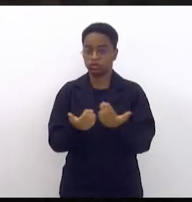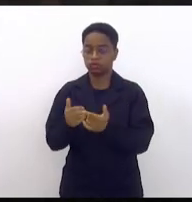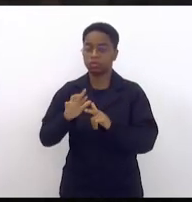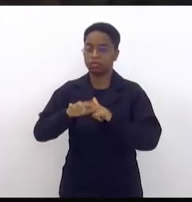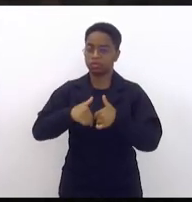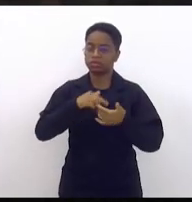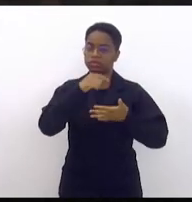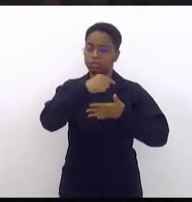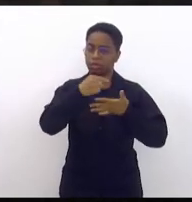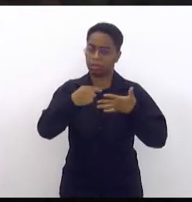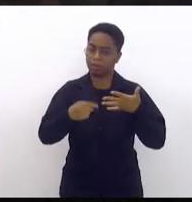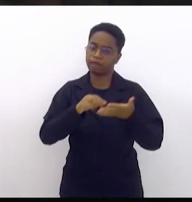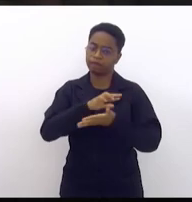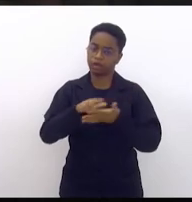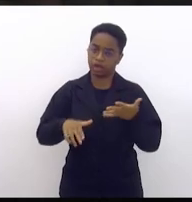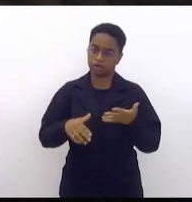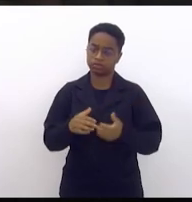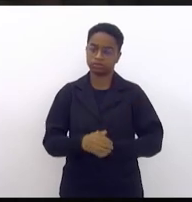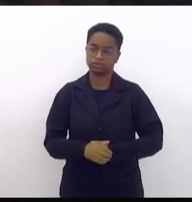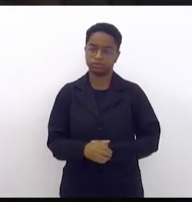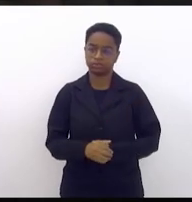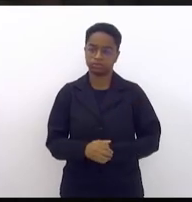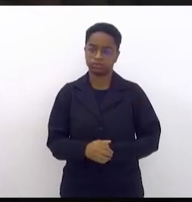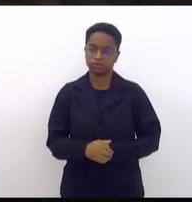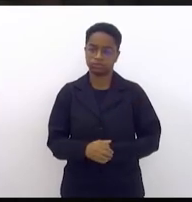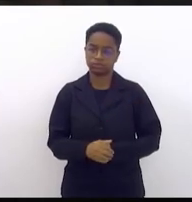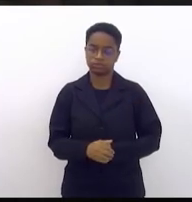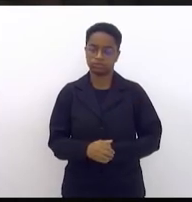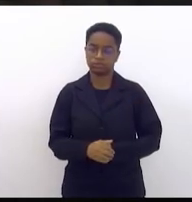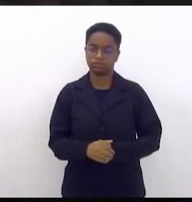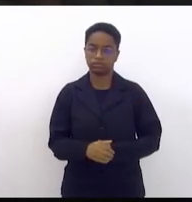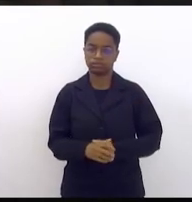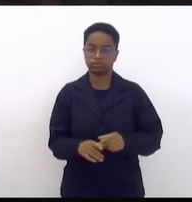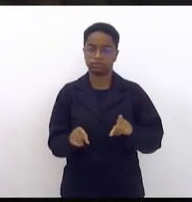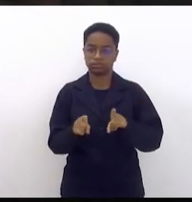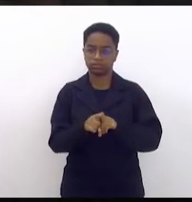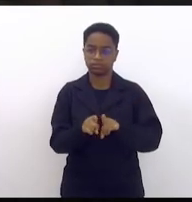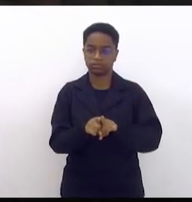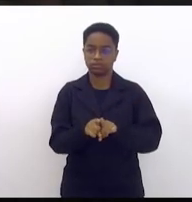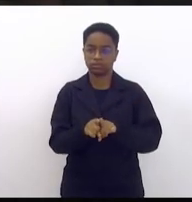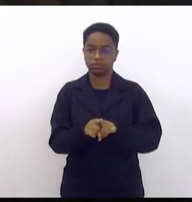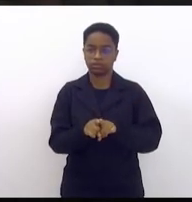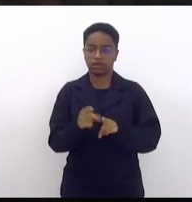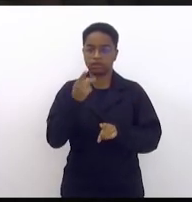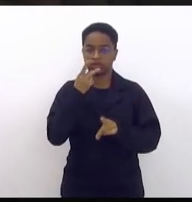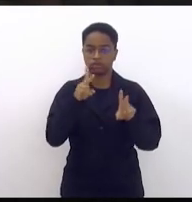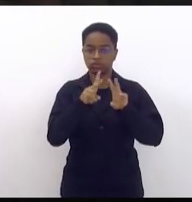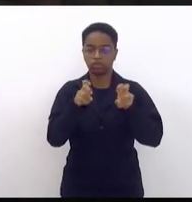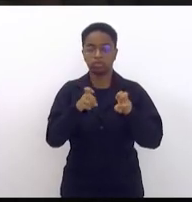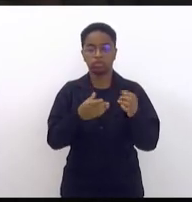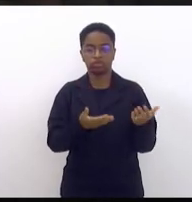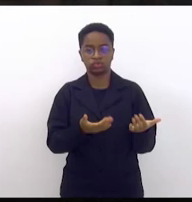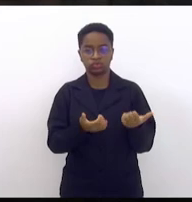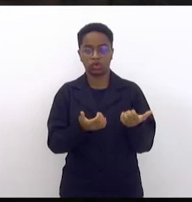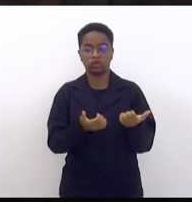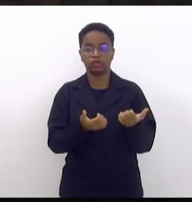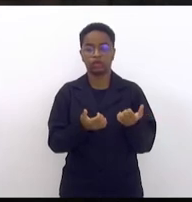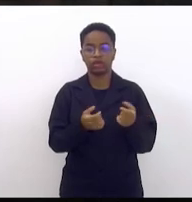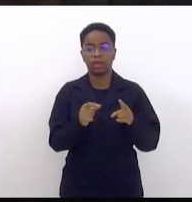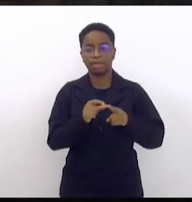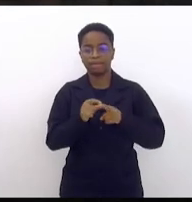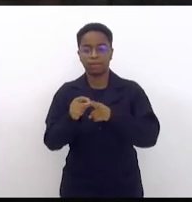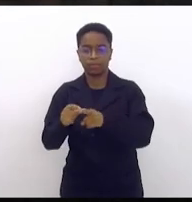de questões né enfim eh e também eh quando se fala de juventude periférica de juventude negra de